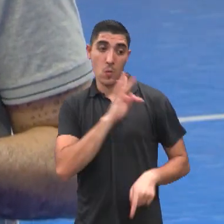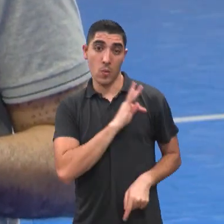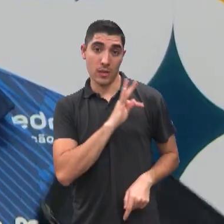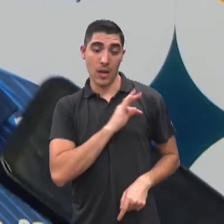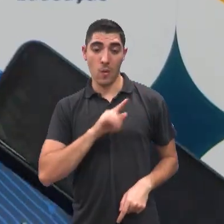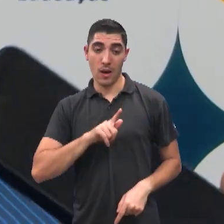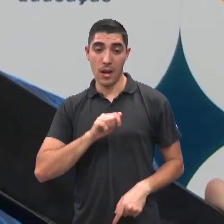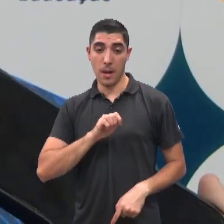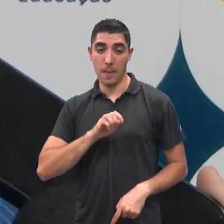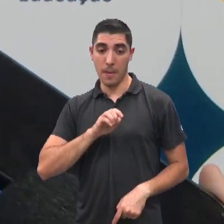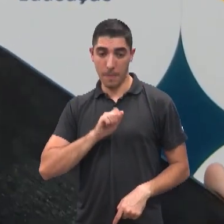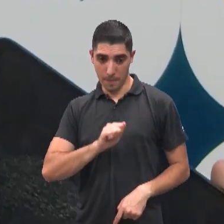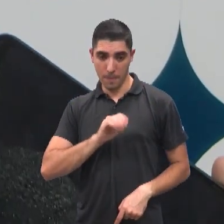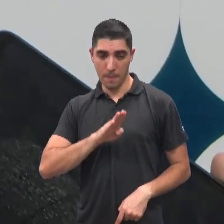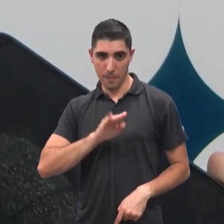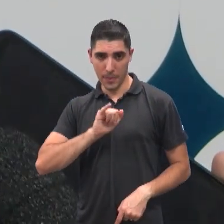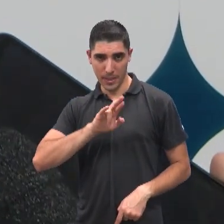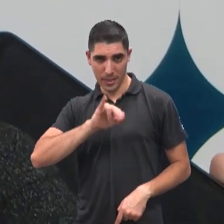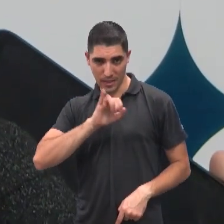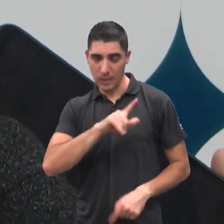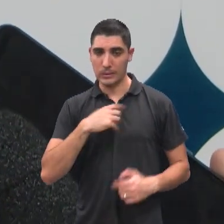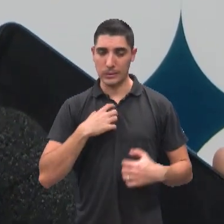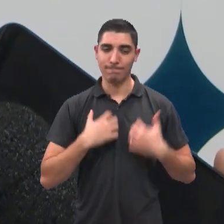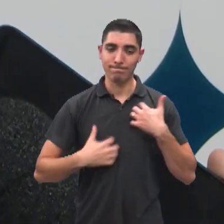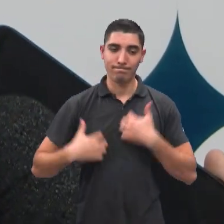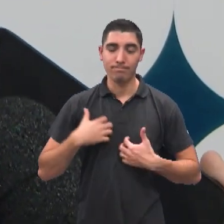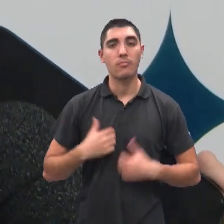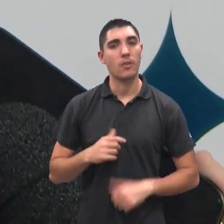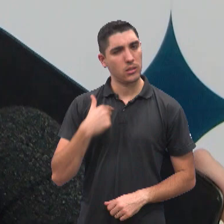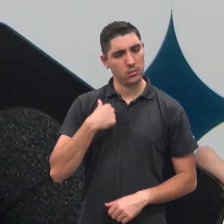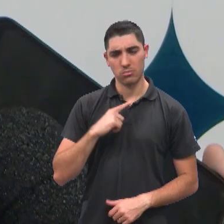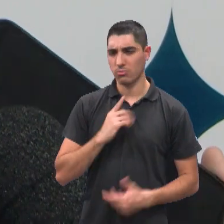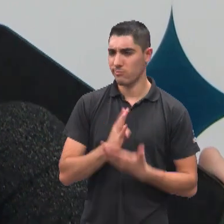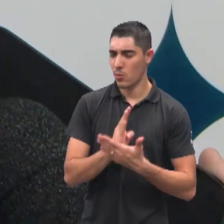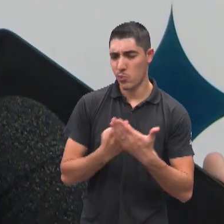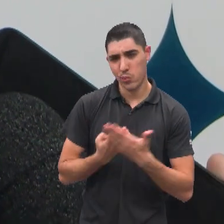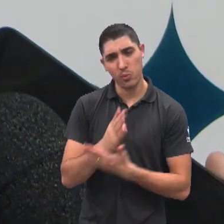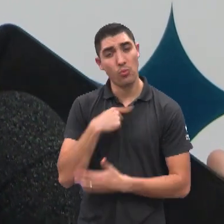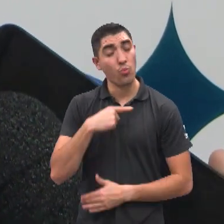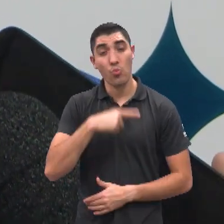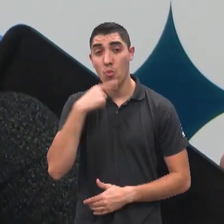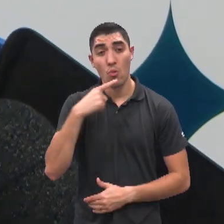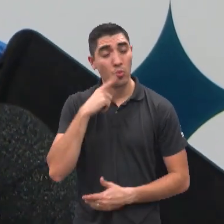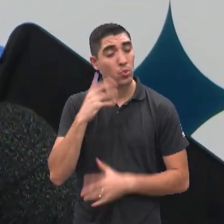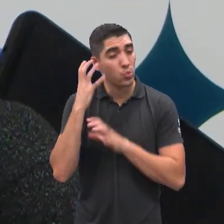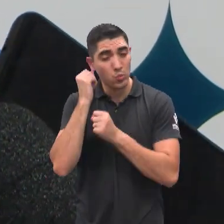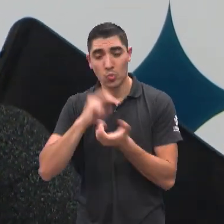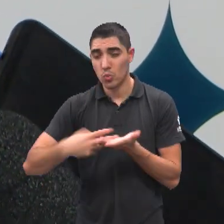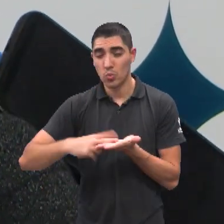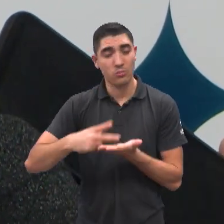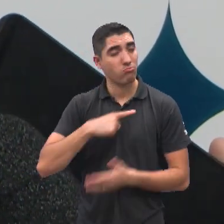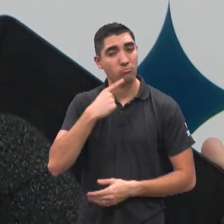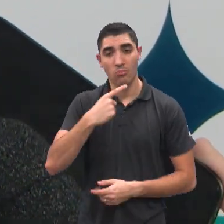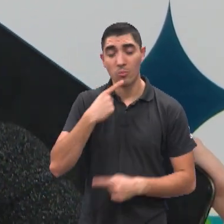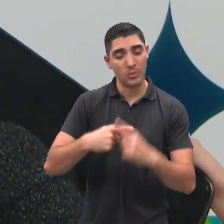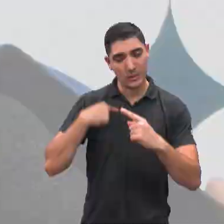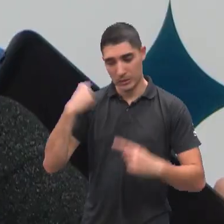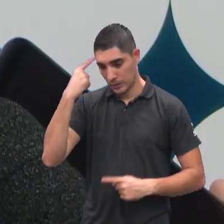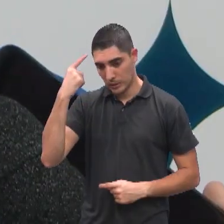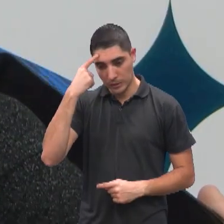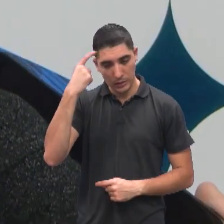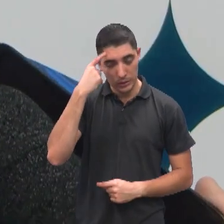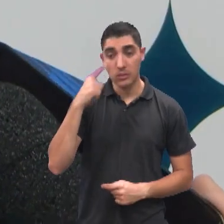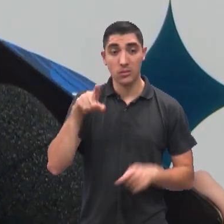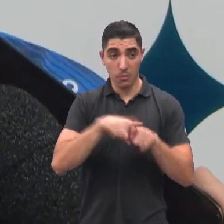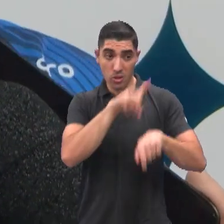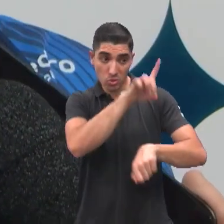Oliveira. Incomoda muito, né? Tira minhas noites de sono, tira as noites de sono dos atletas, da diretoria, pressiona a gente, não